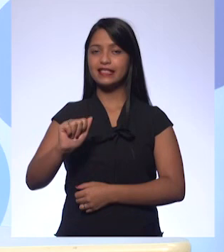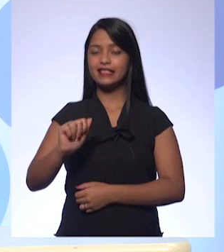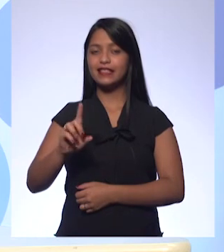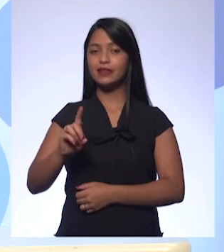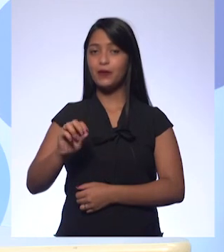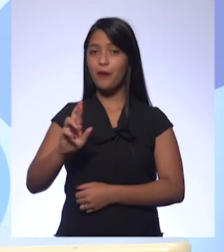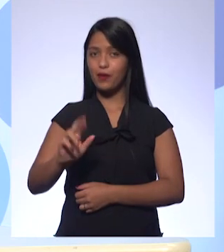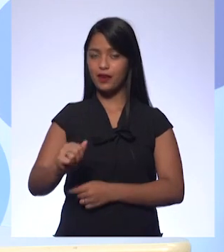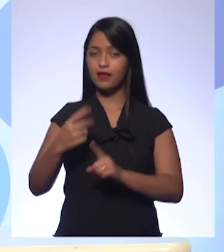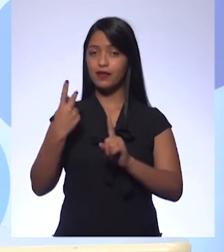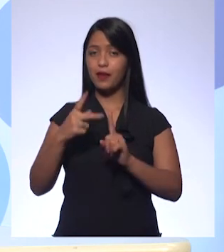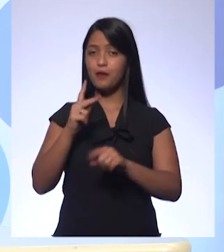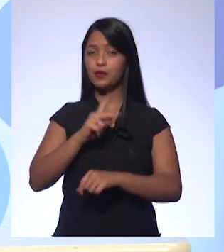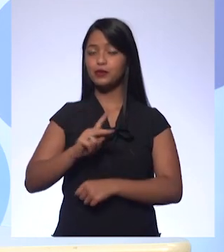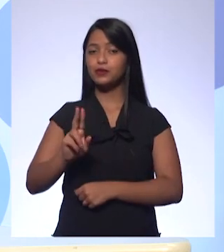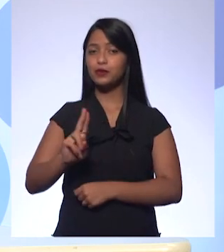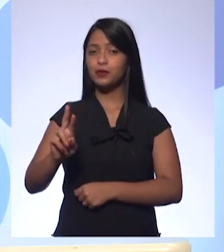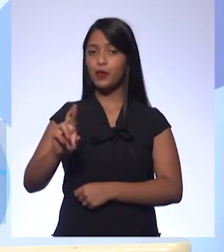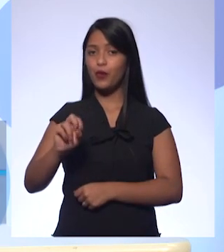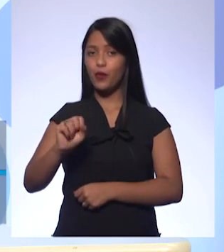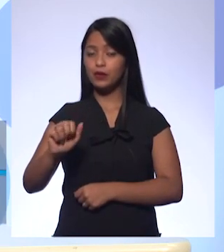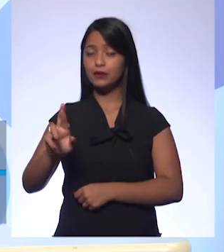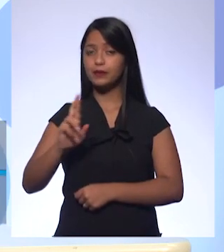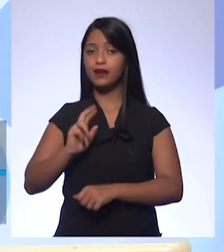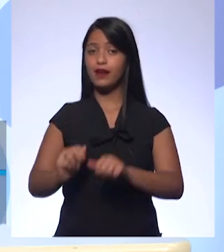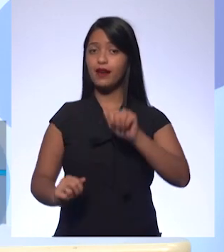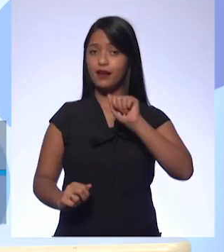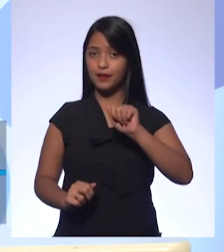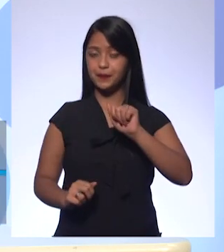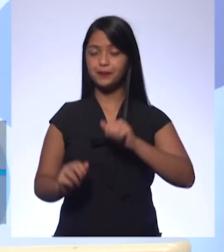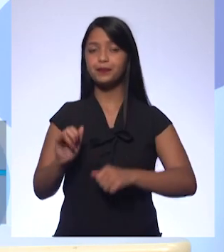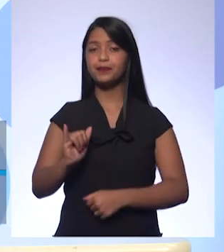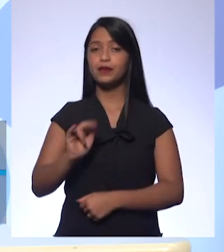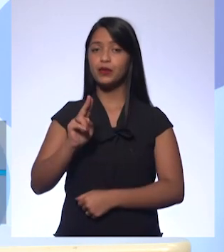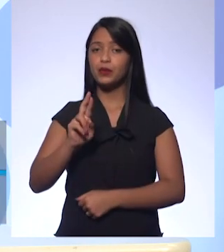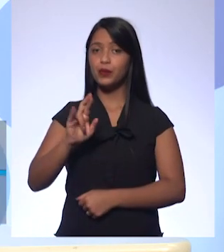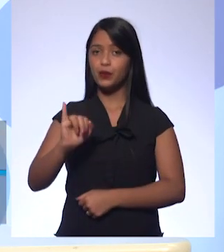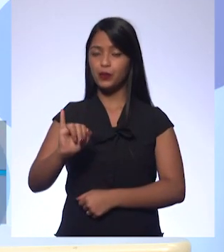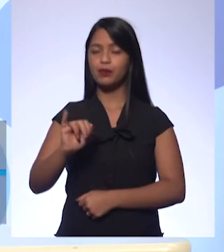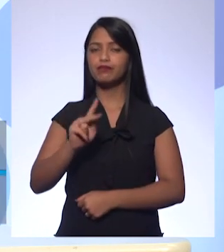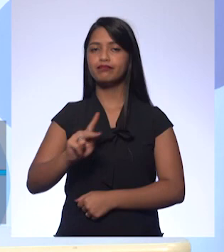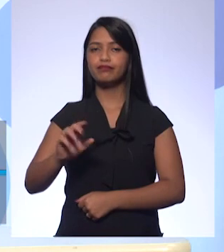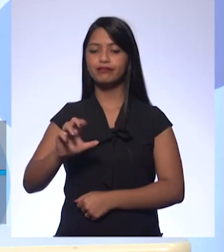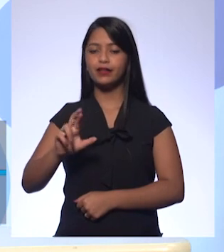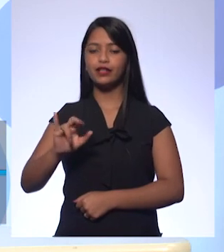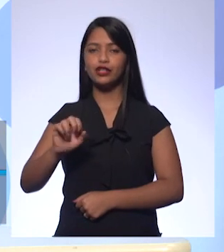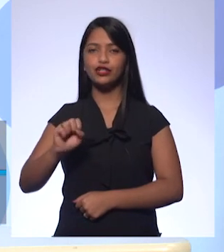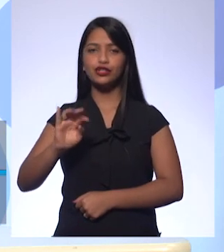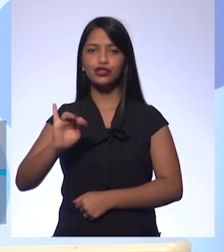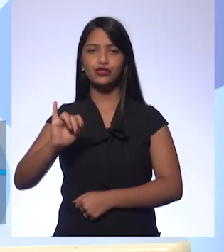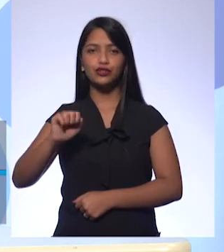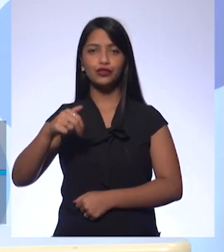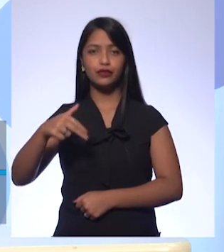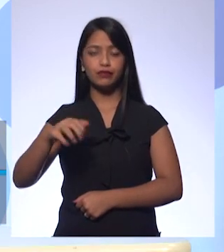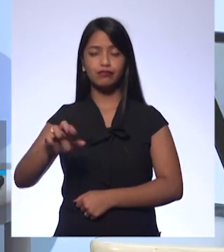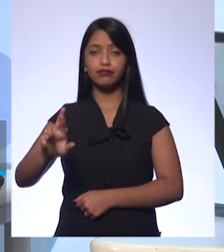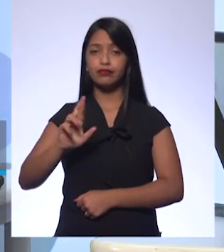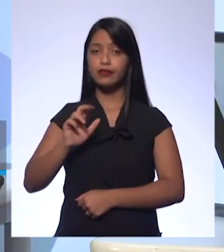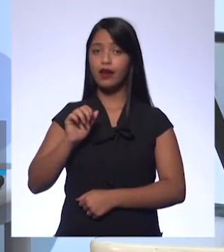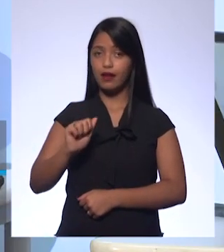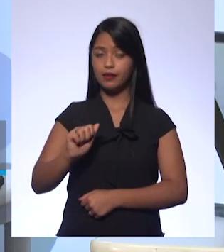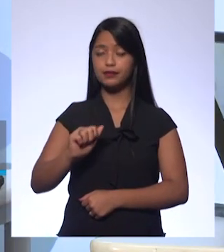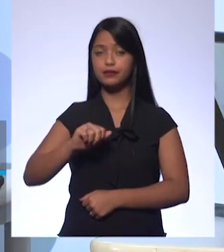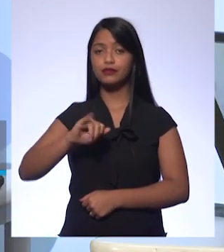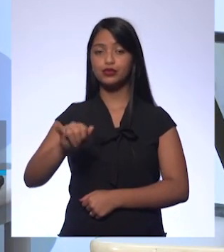Isadora da Pro Rosa colocou letra A. O Yuri da Pro Cristiane A. O João da Pro Nadir, alternativa